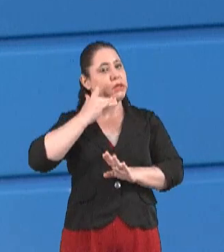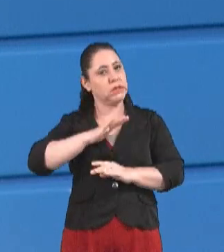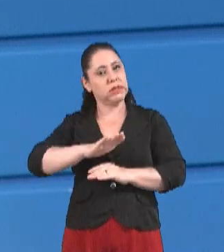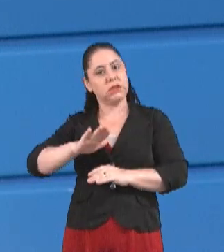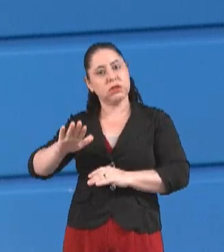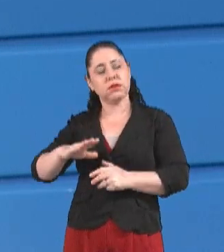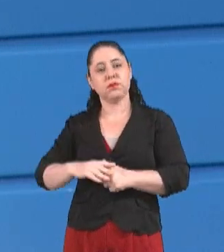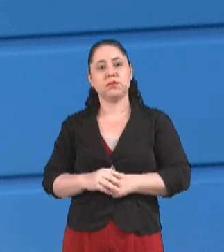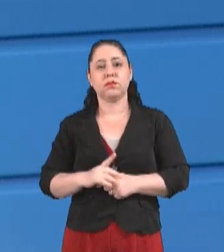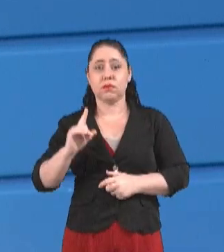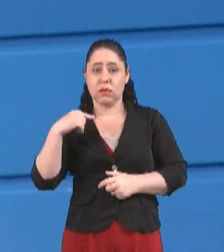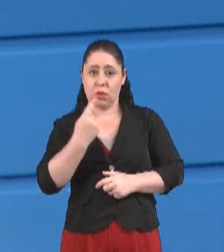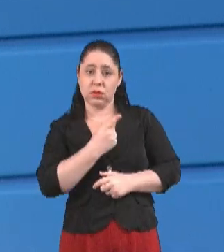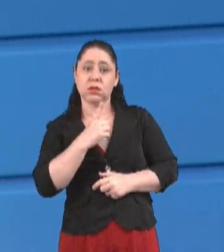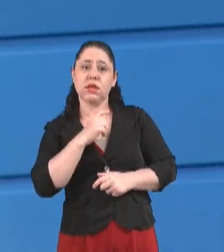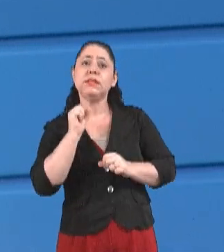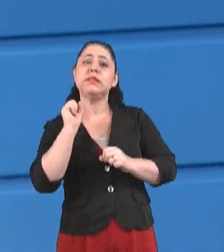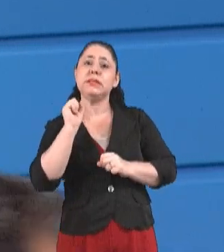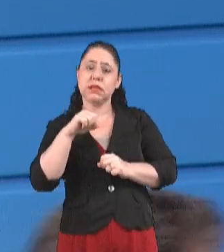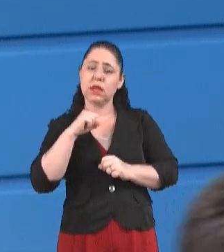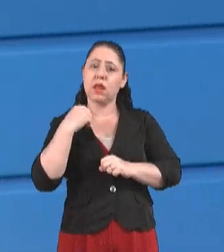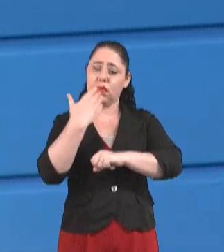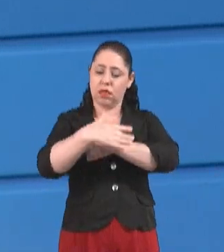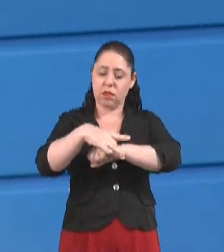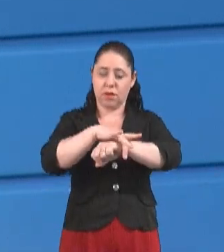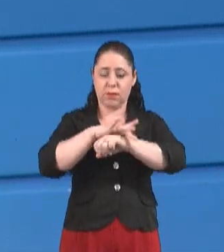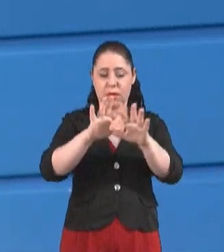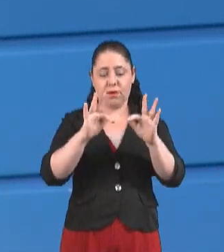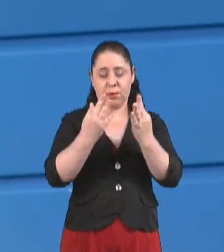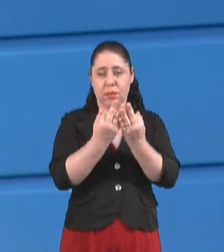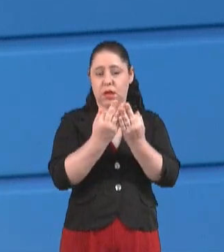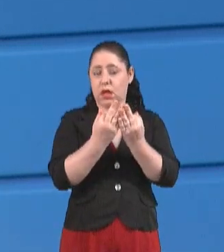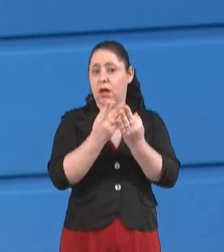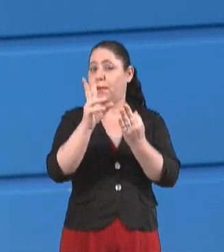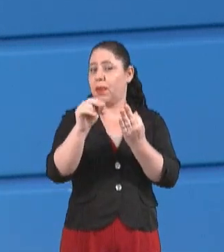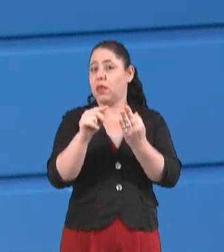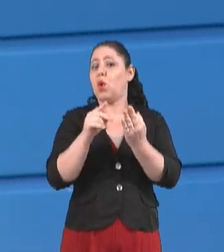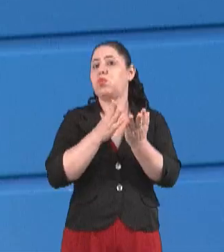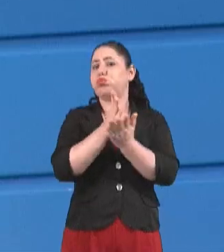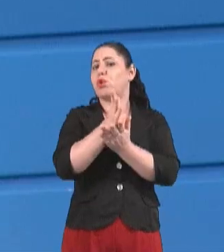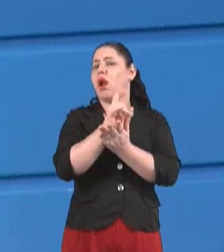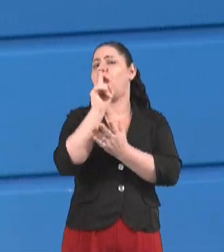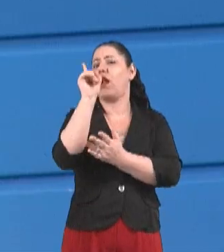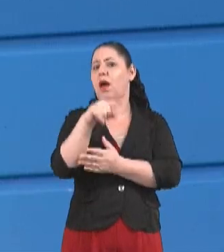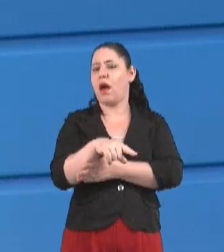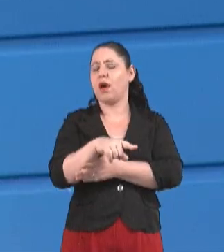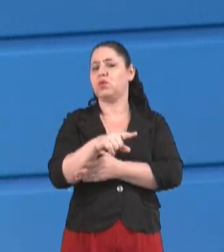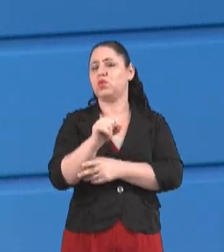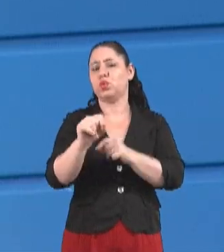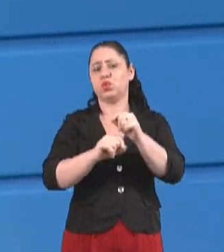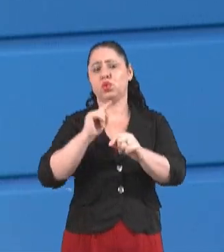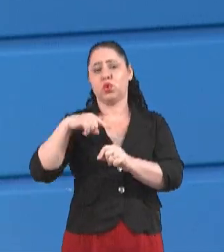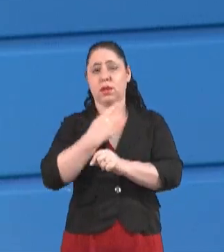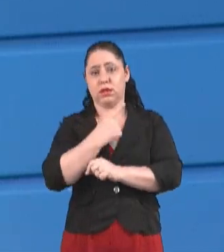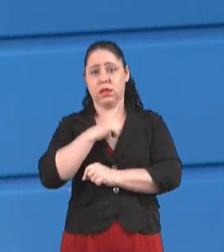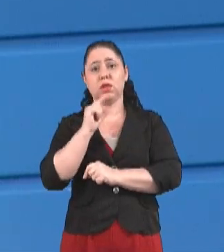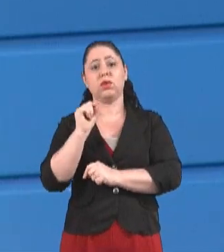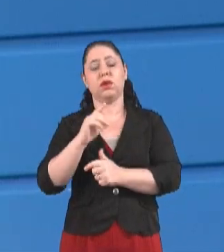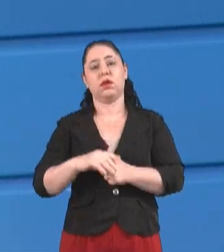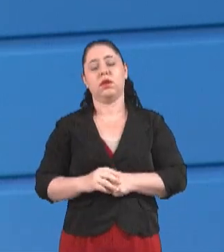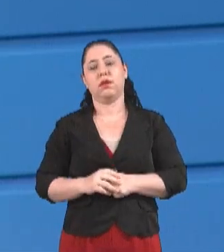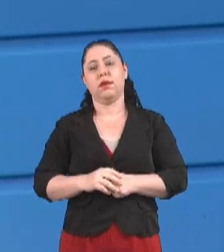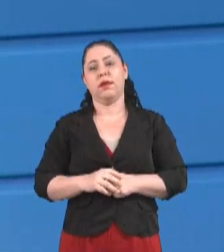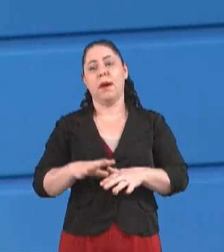crianças, né? E nós temos sim que defender a família, mas não sob esse viés fundamentalista que nós temos hoje, e